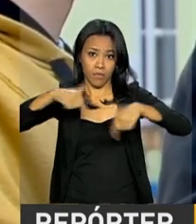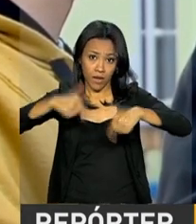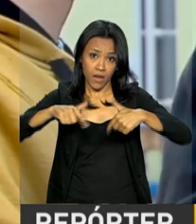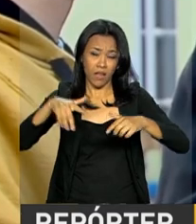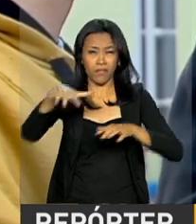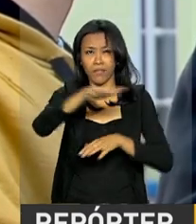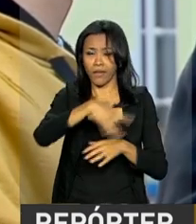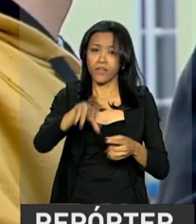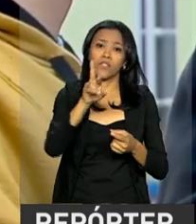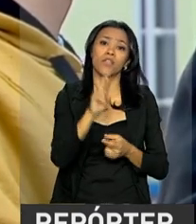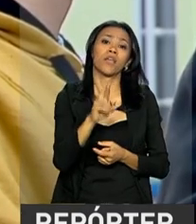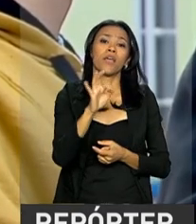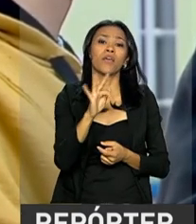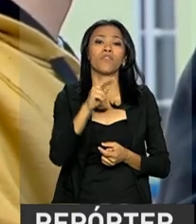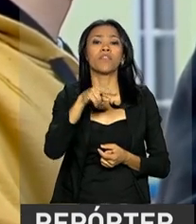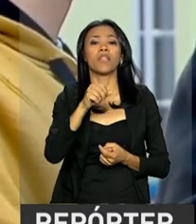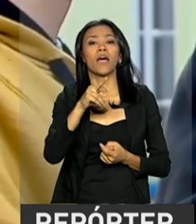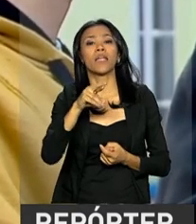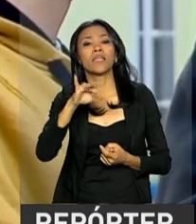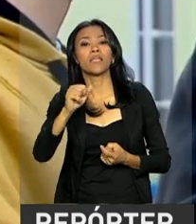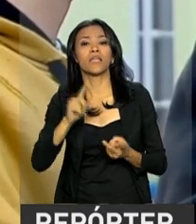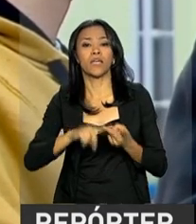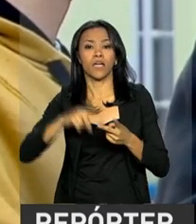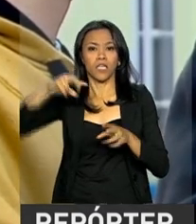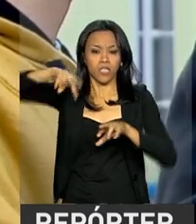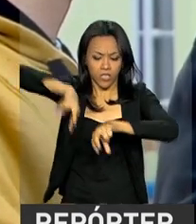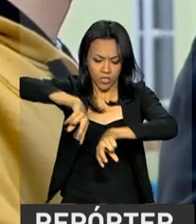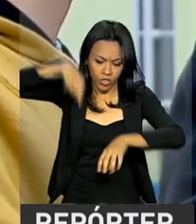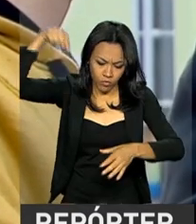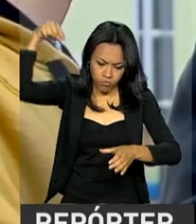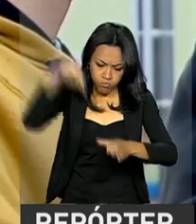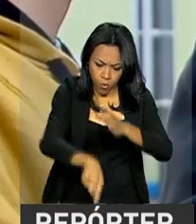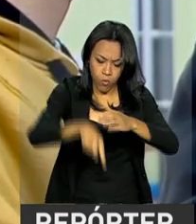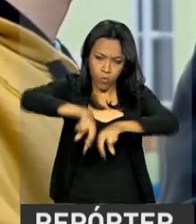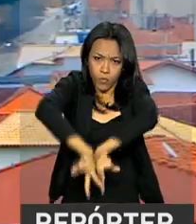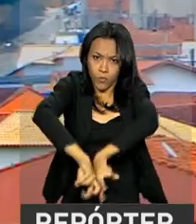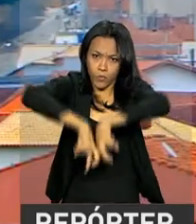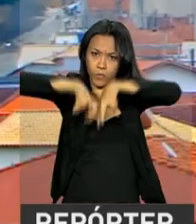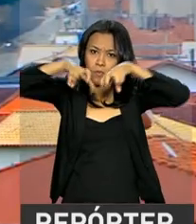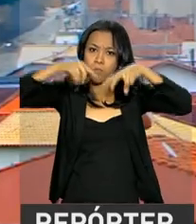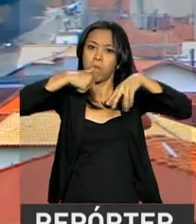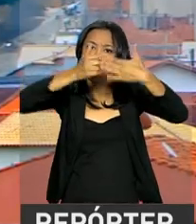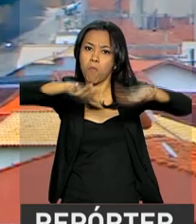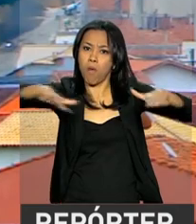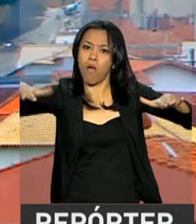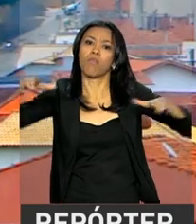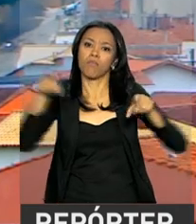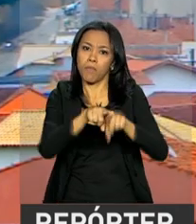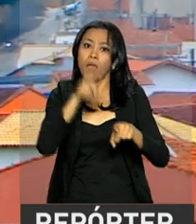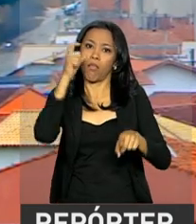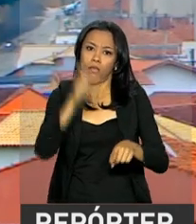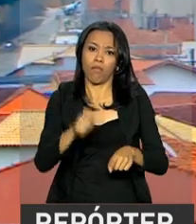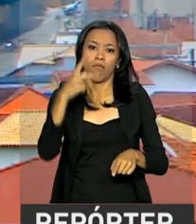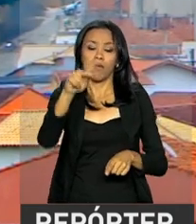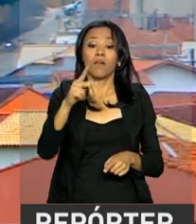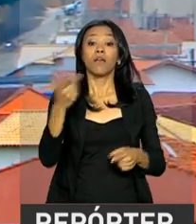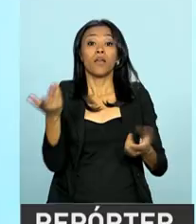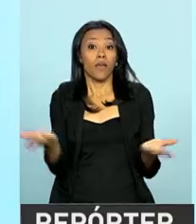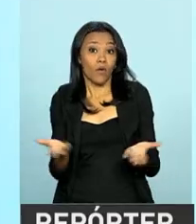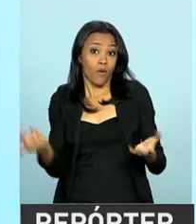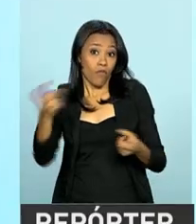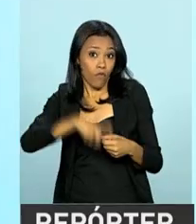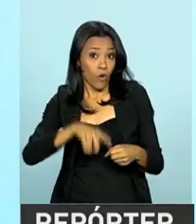de exploração, perfuração, sempre foi um interesse particular meu. E as oportunidades começam a